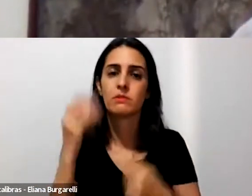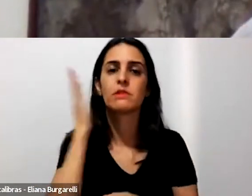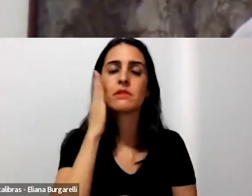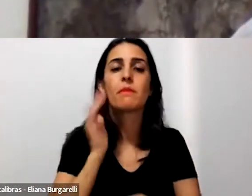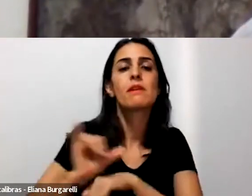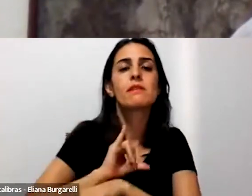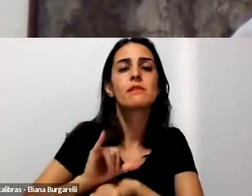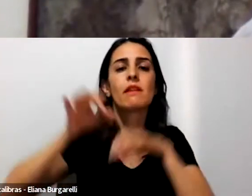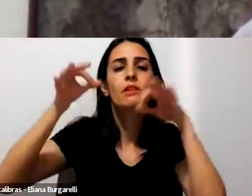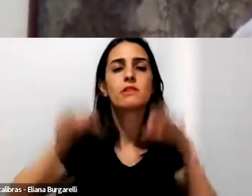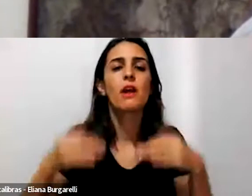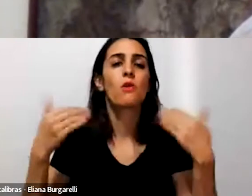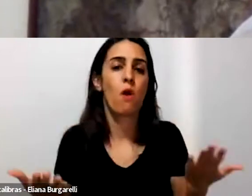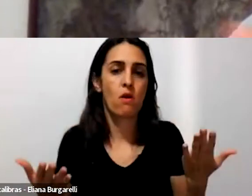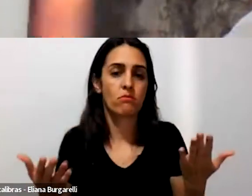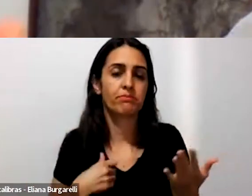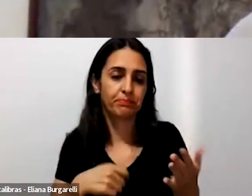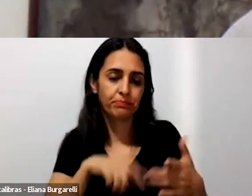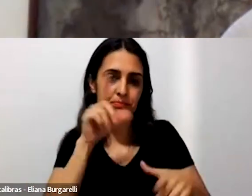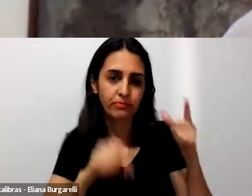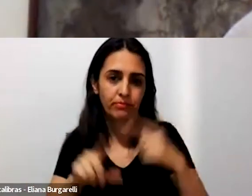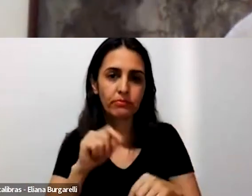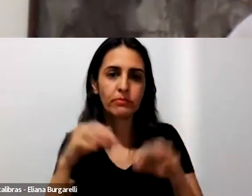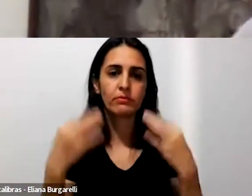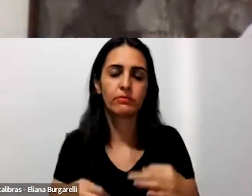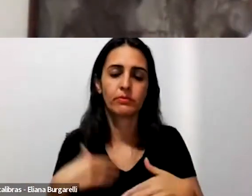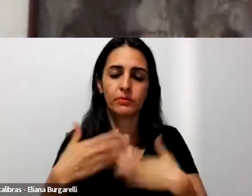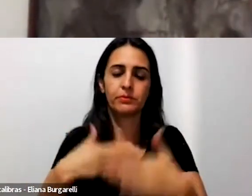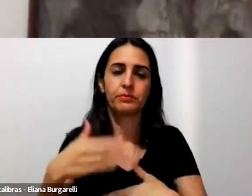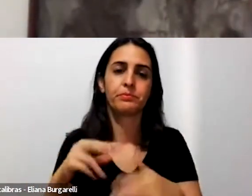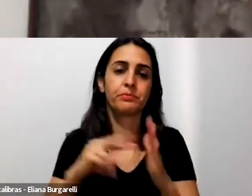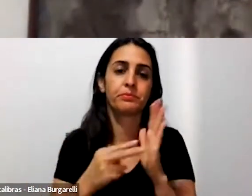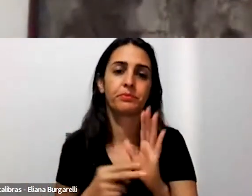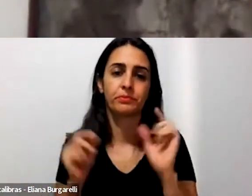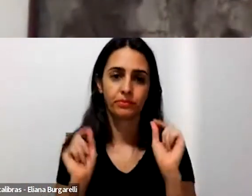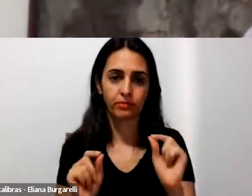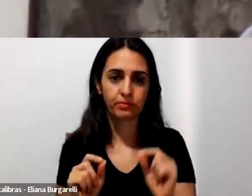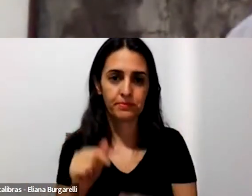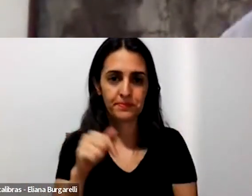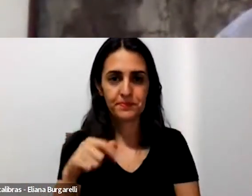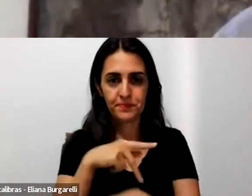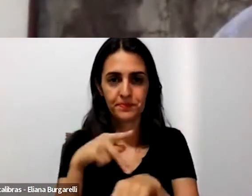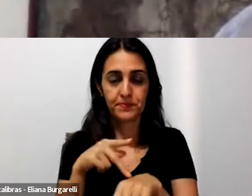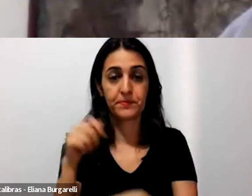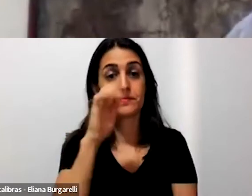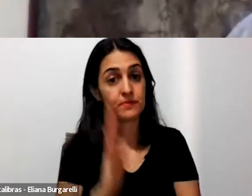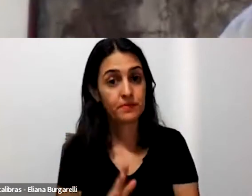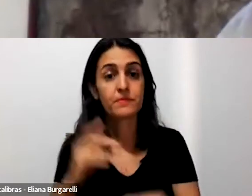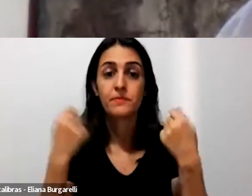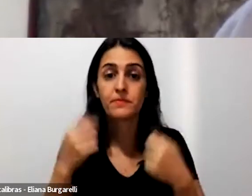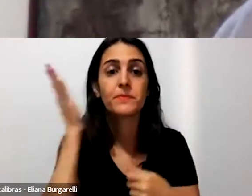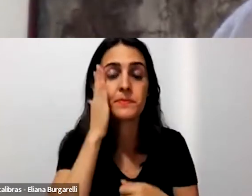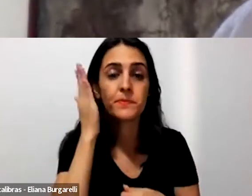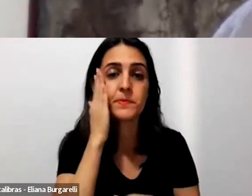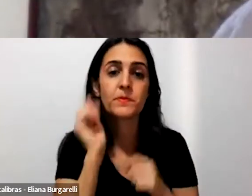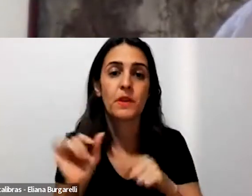soluções afirmativas e assertivas do que significa o seu desenvolvimento. O Brasil é um país que precisa entender, nesse